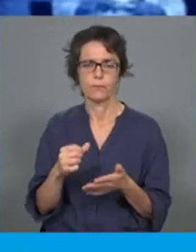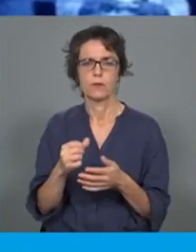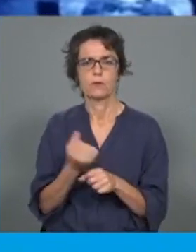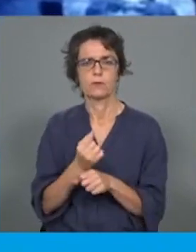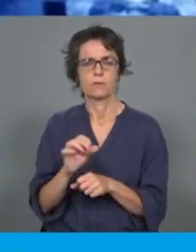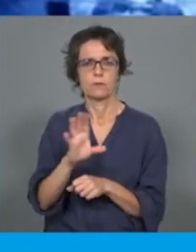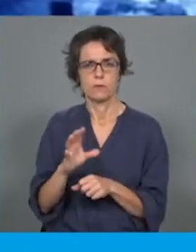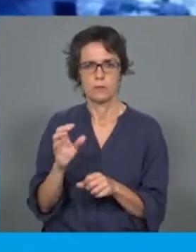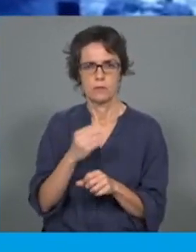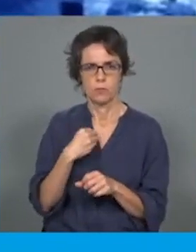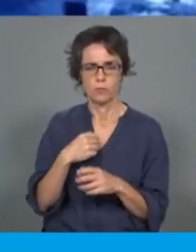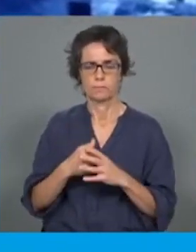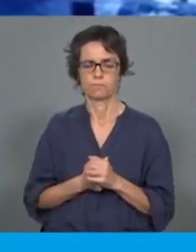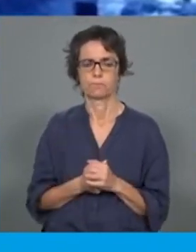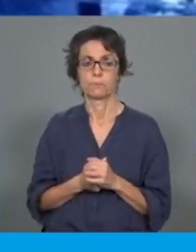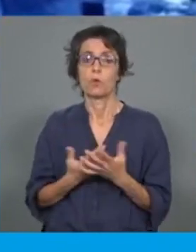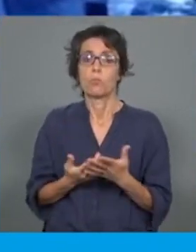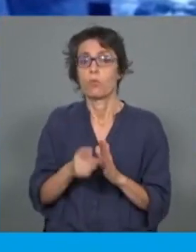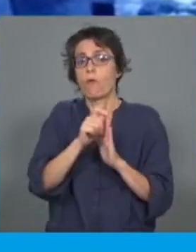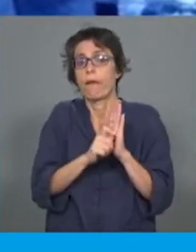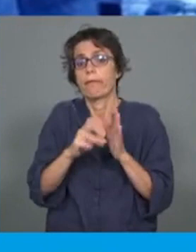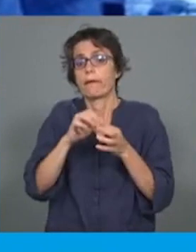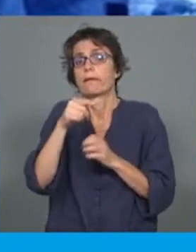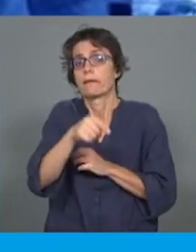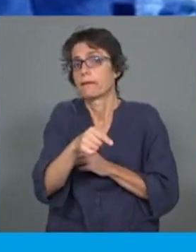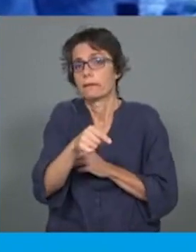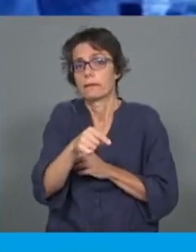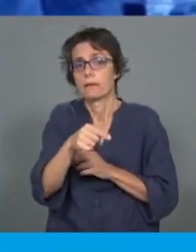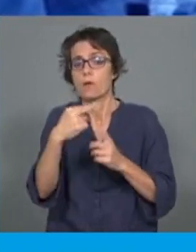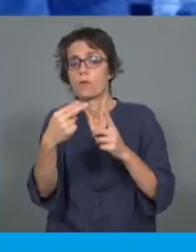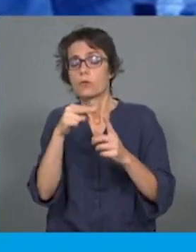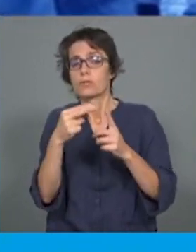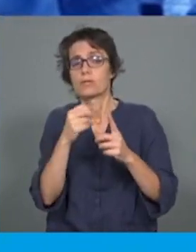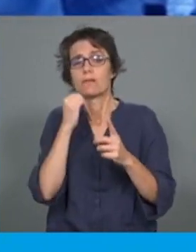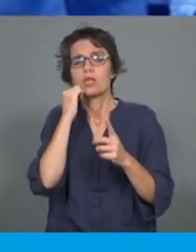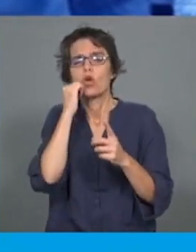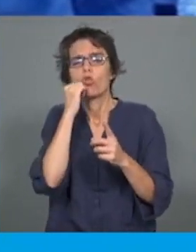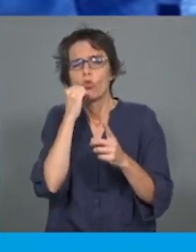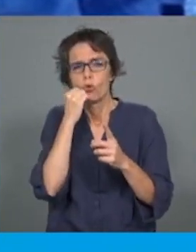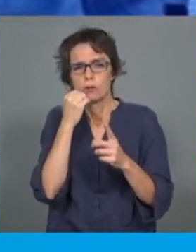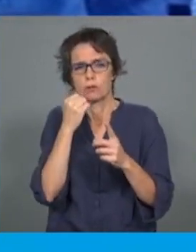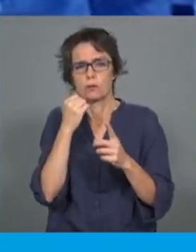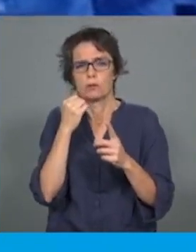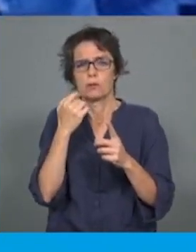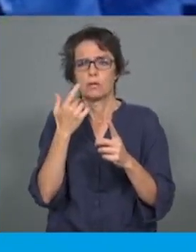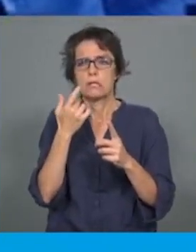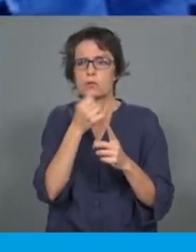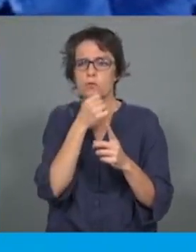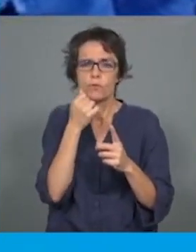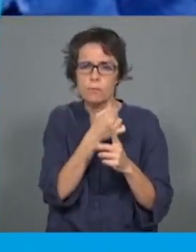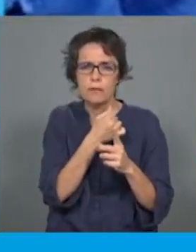olhar ético prende-se um bocadinho com isso, quer dizer, um olhar diferente sobre a dor e, por isso, de uma